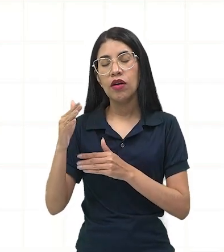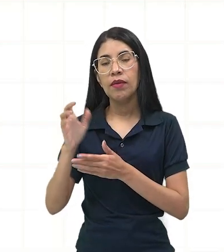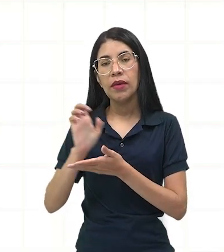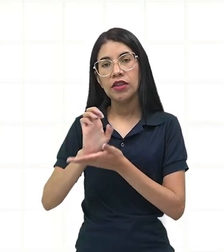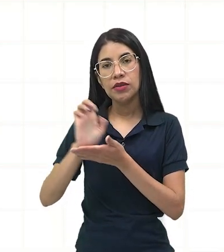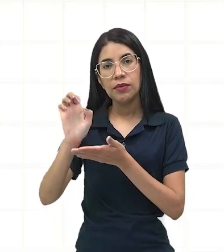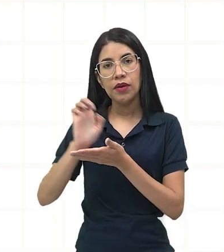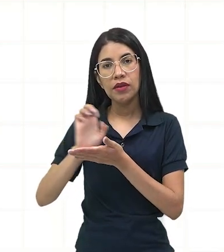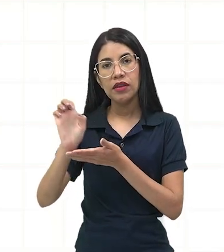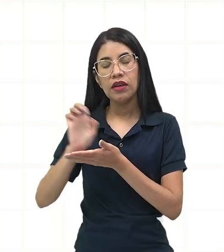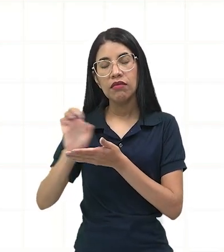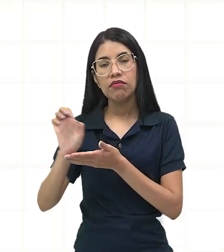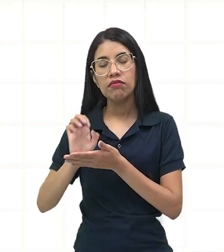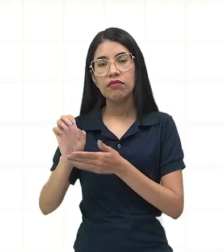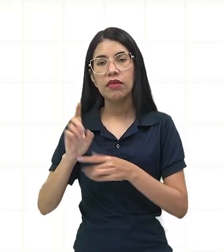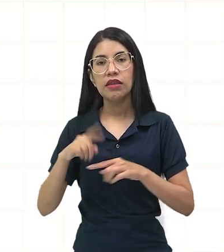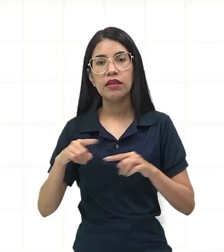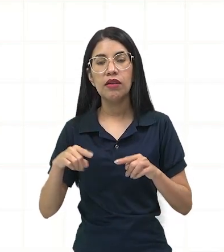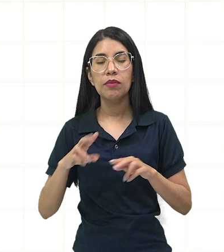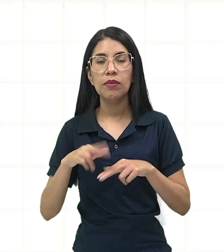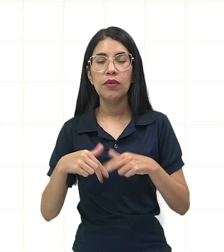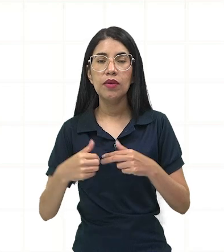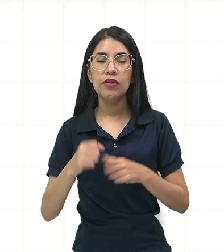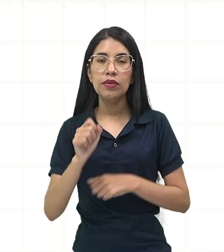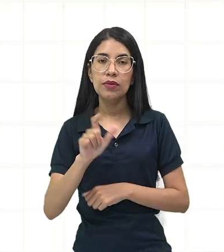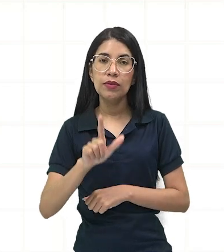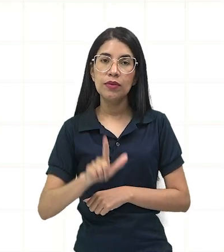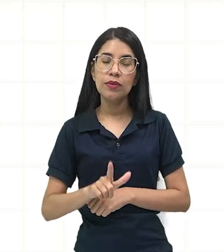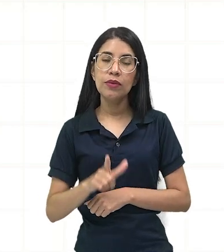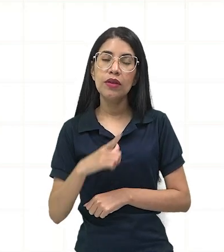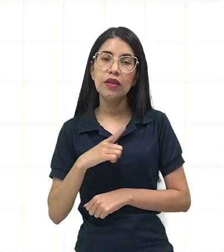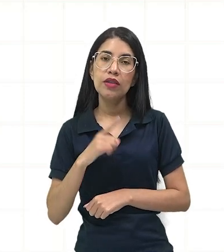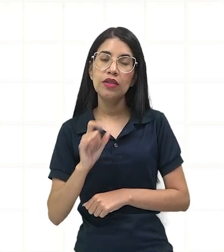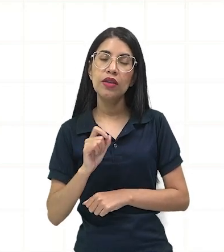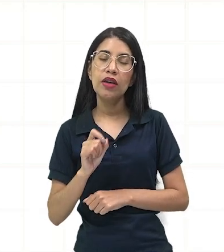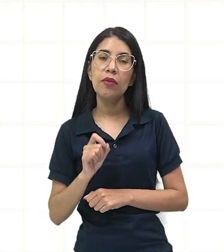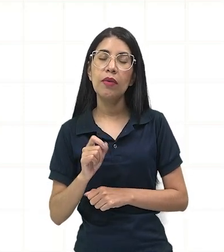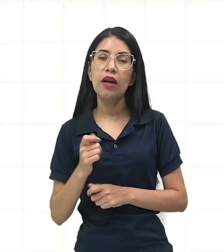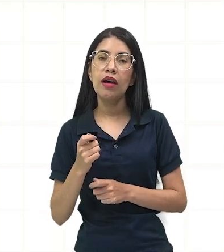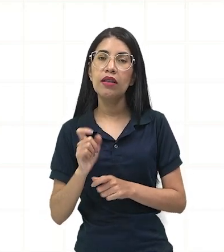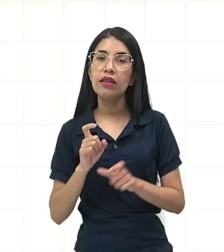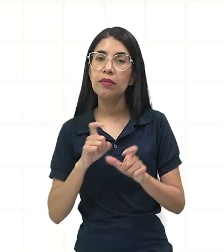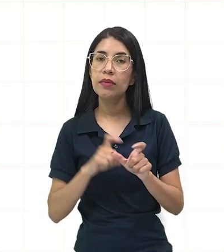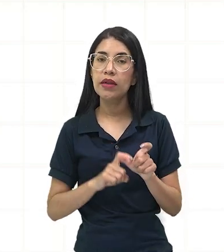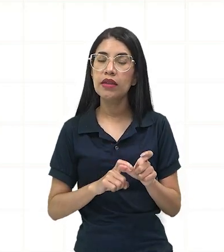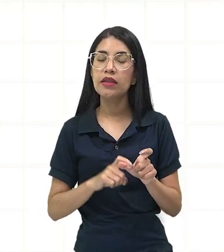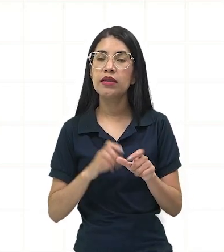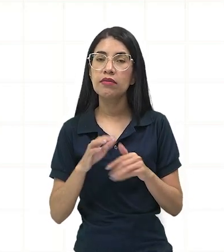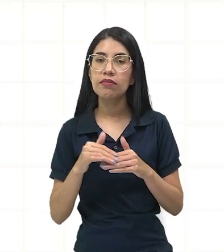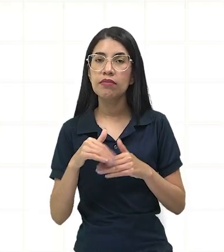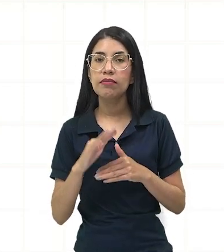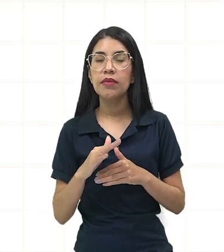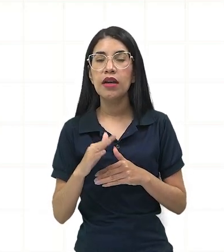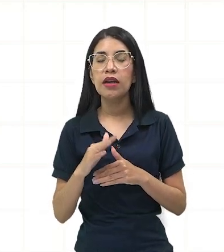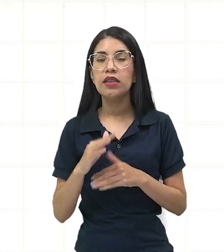mercado externo. Por isso que as colônias do sul elas vão apresentar uma maior dependência econômica